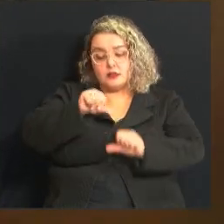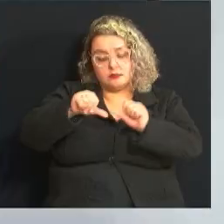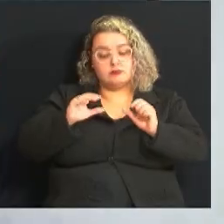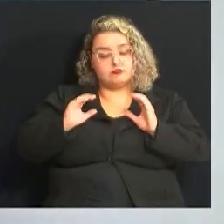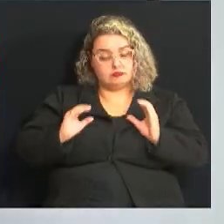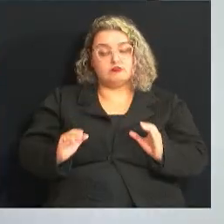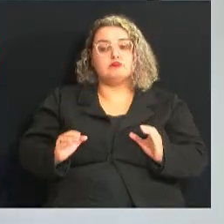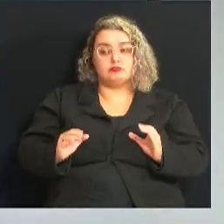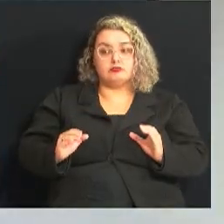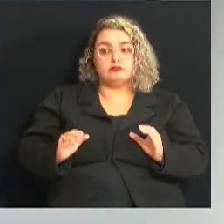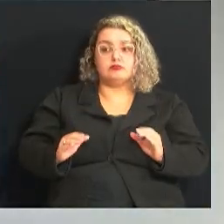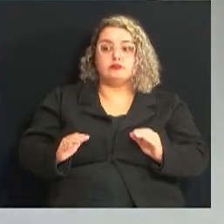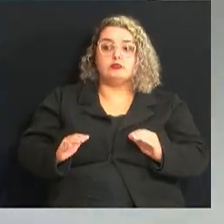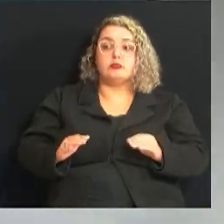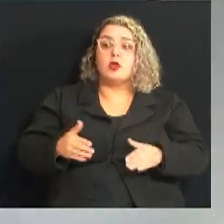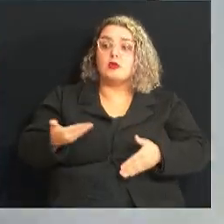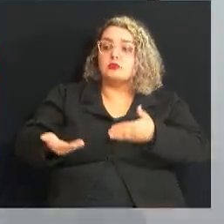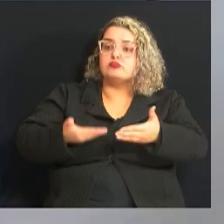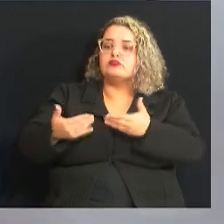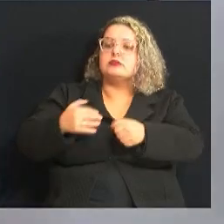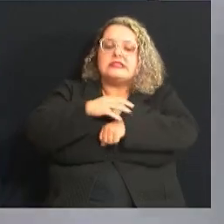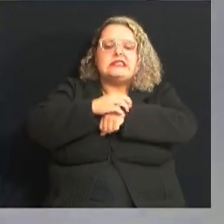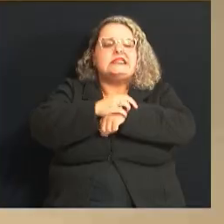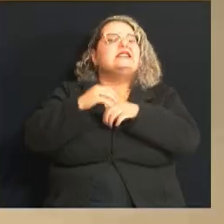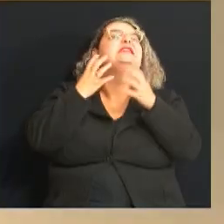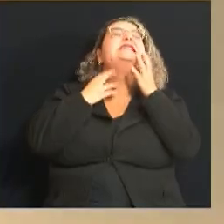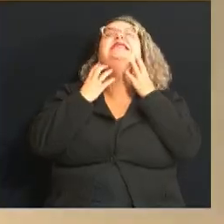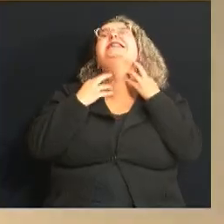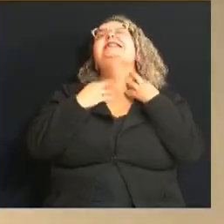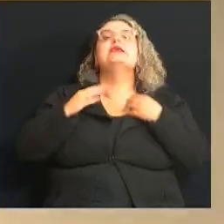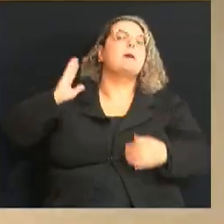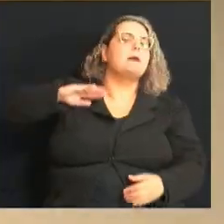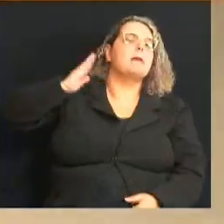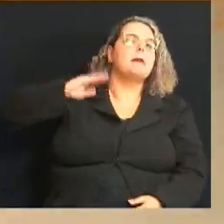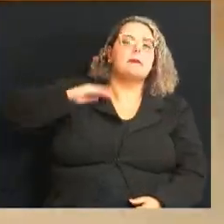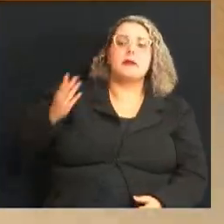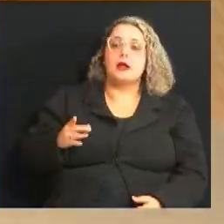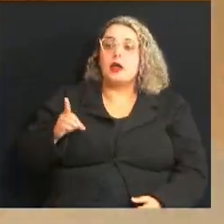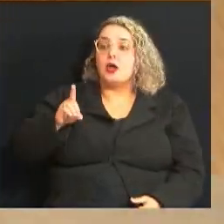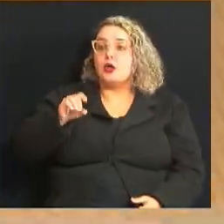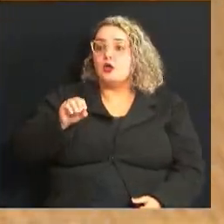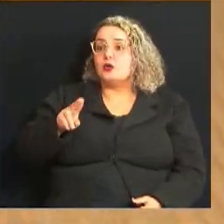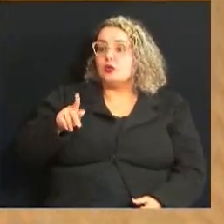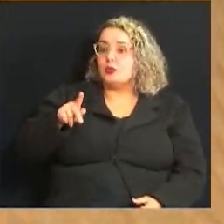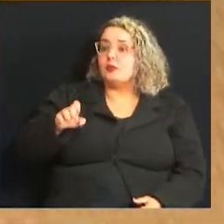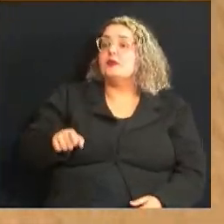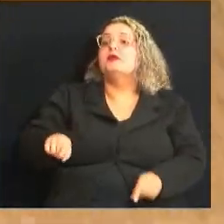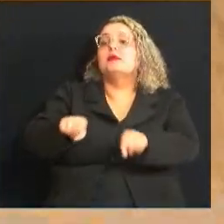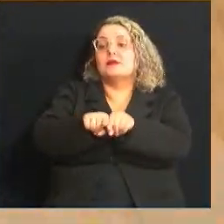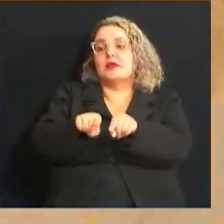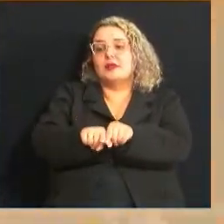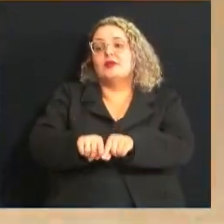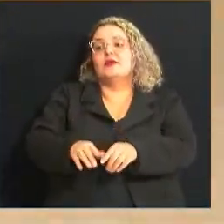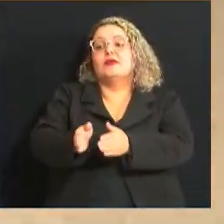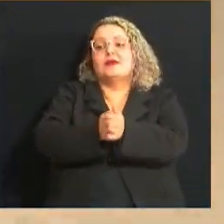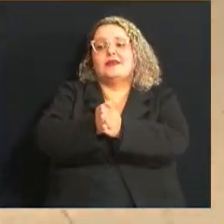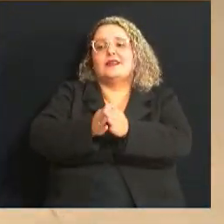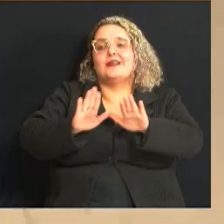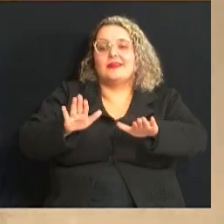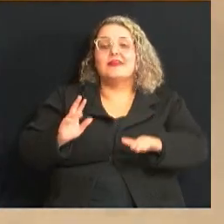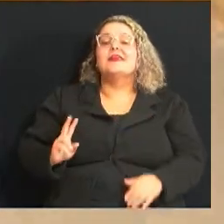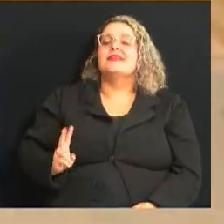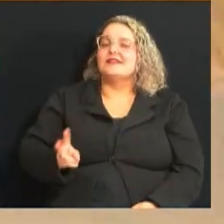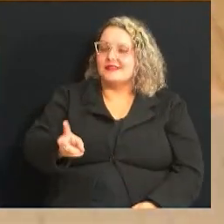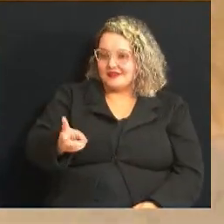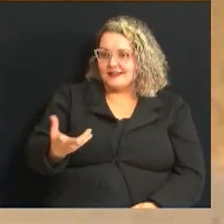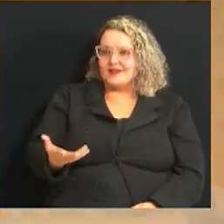comportamentais, ajuda no tratamento de alergias, por exemplo. Dolby também é adepto do Reiki, faz constantes sessões com o objetivo